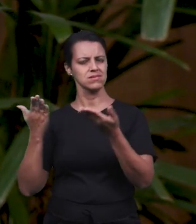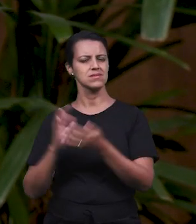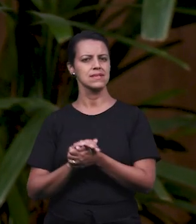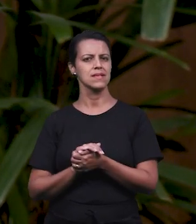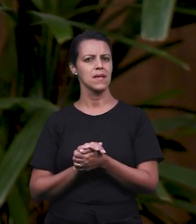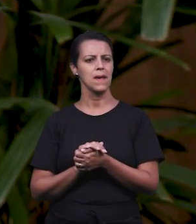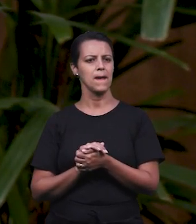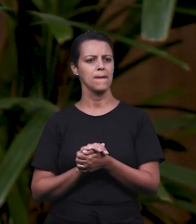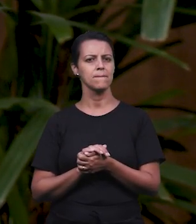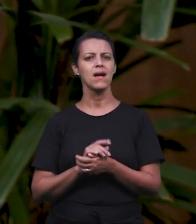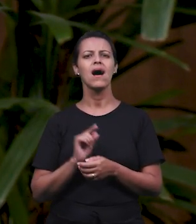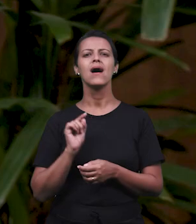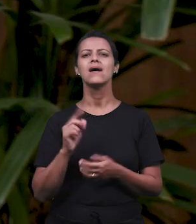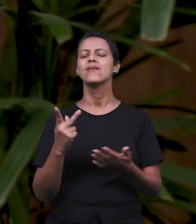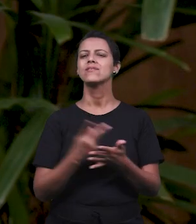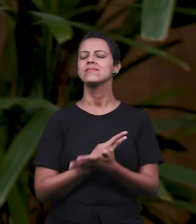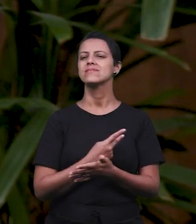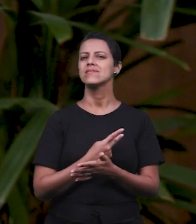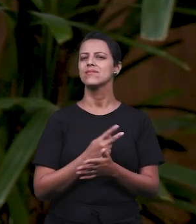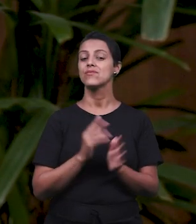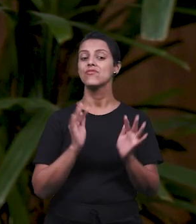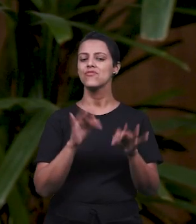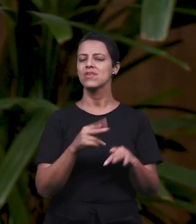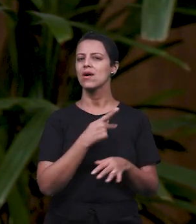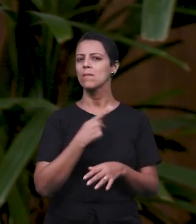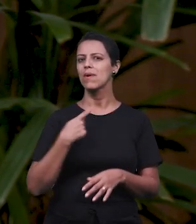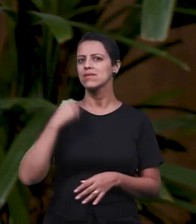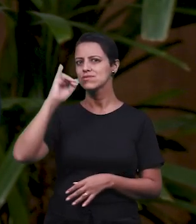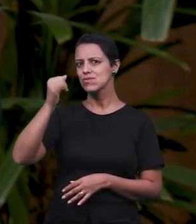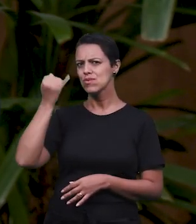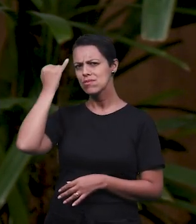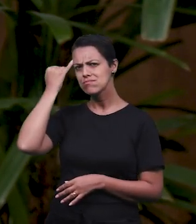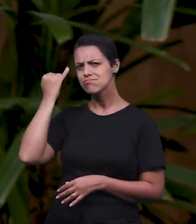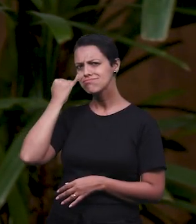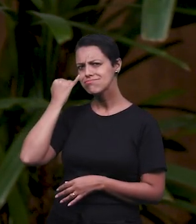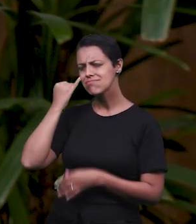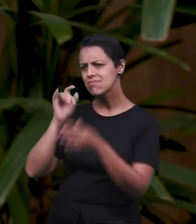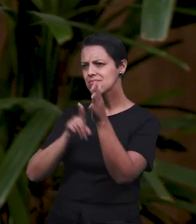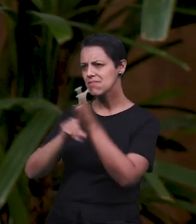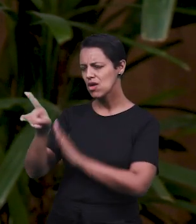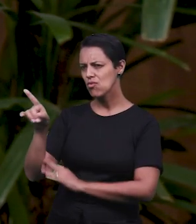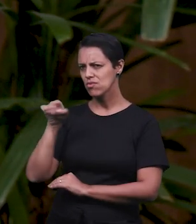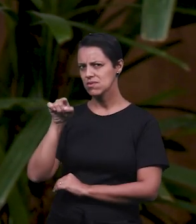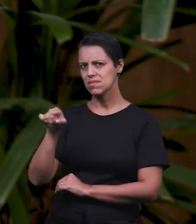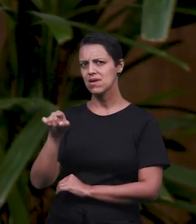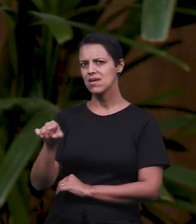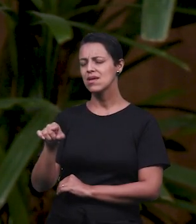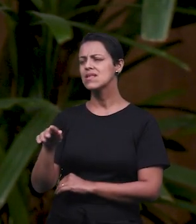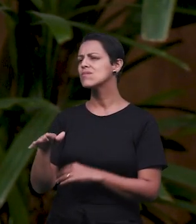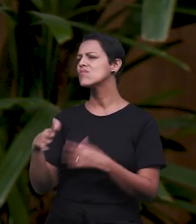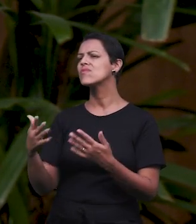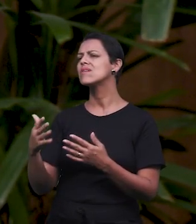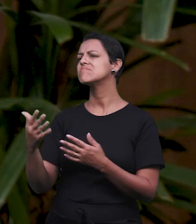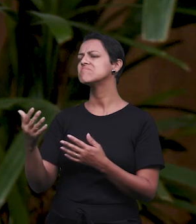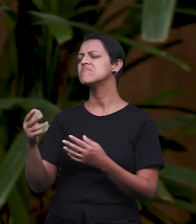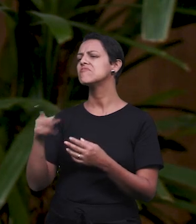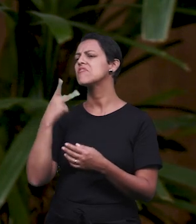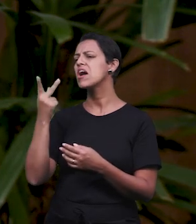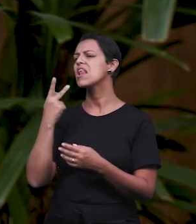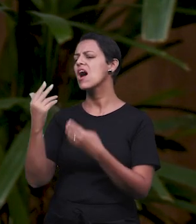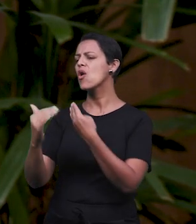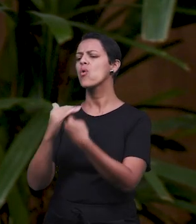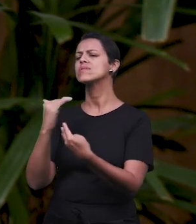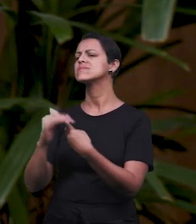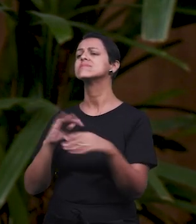o pastor Josias pergunta para ele qual a mensagem que ele deixaria, e ele fez